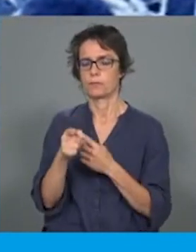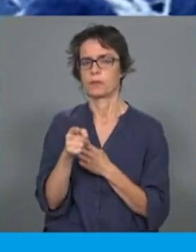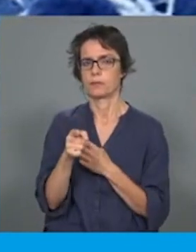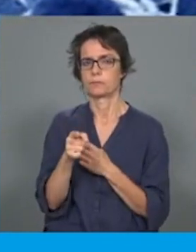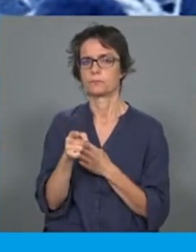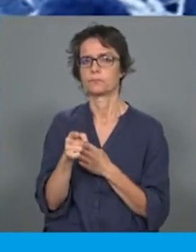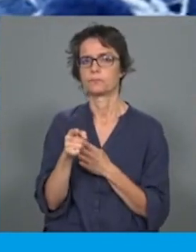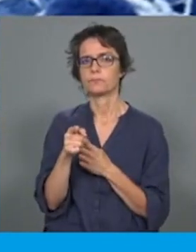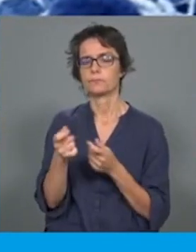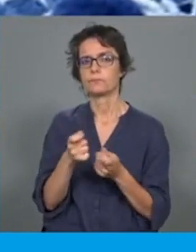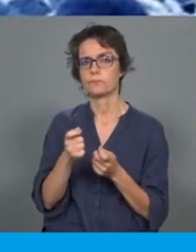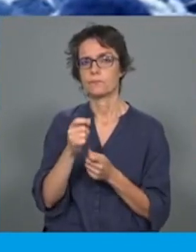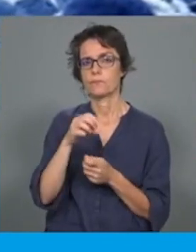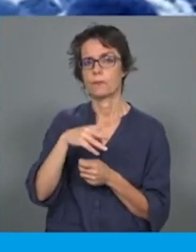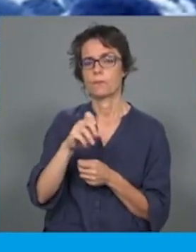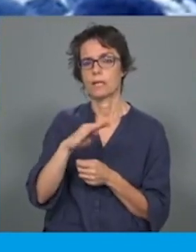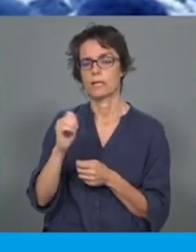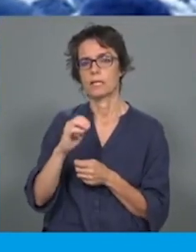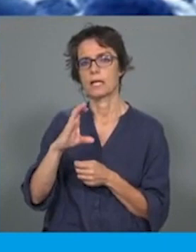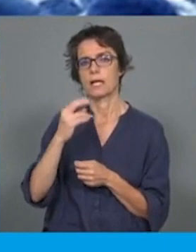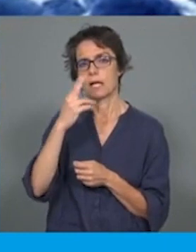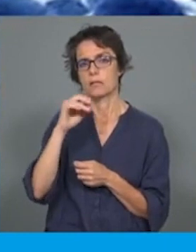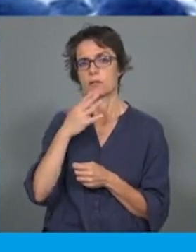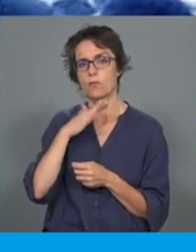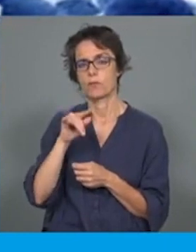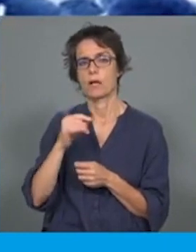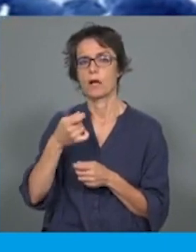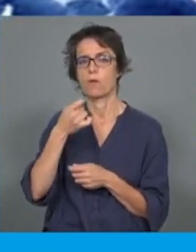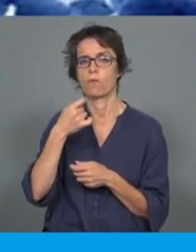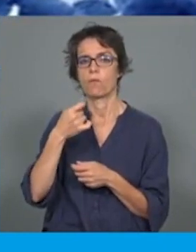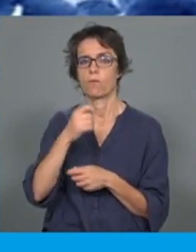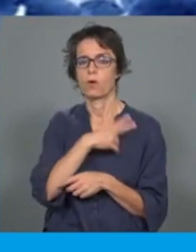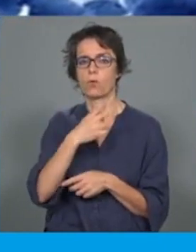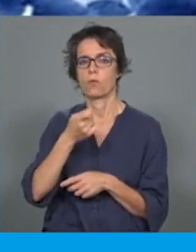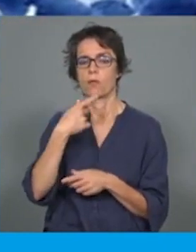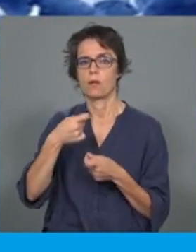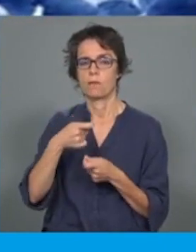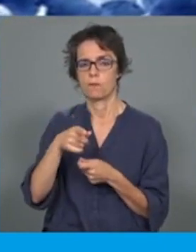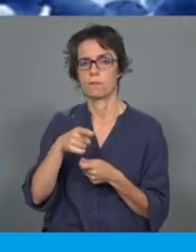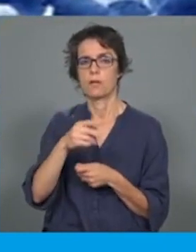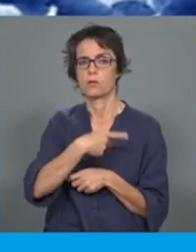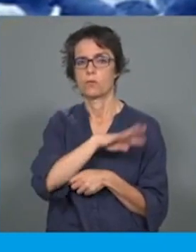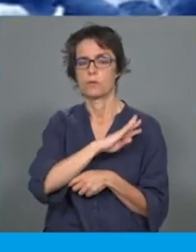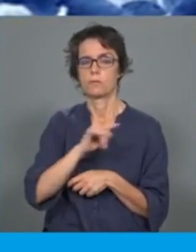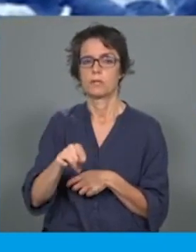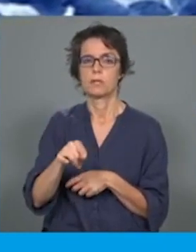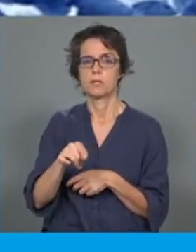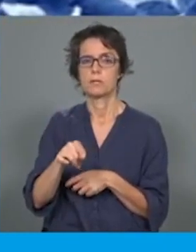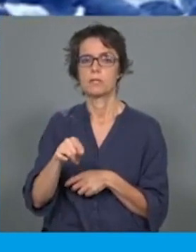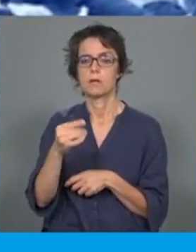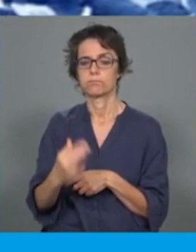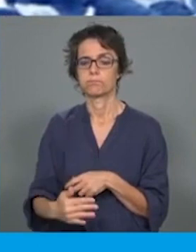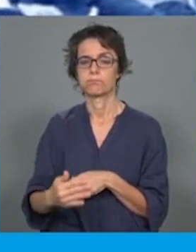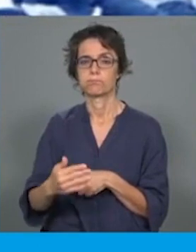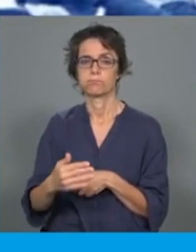professora Margarida Castelo Branco, da Faculdade de Farmácia de Coimbra, um painel que vamos abordar desde a infância, da